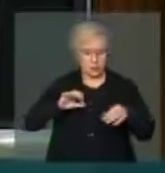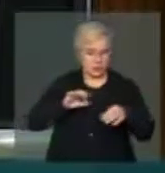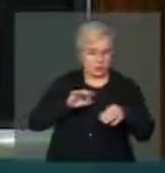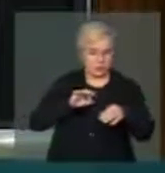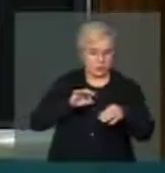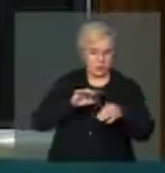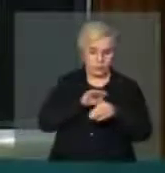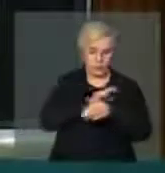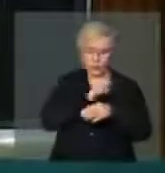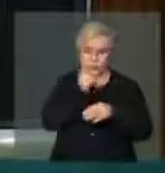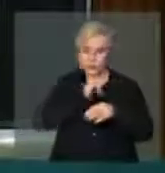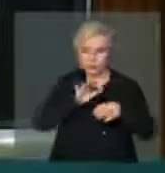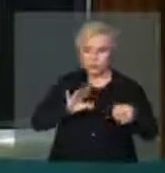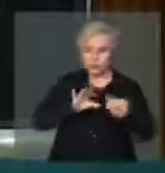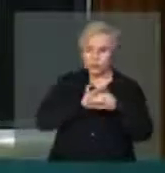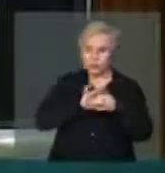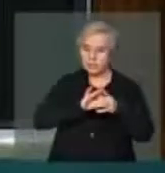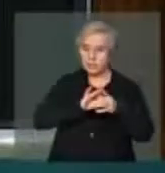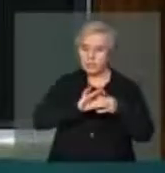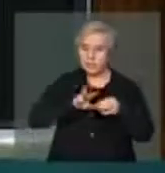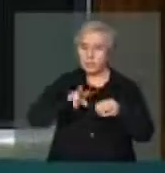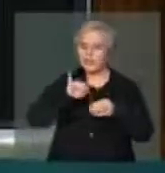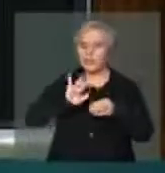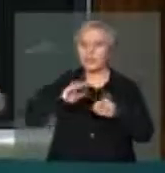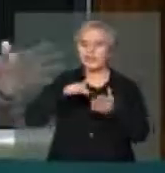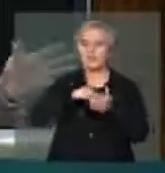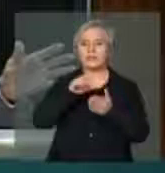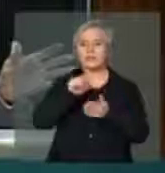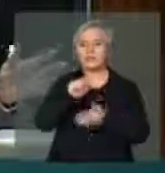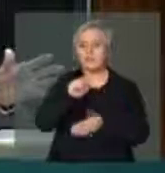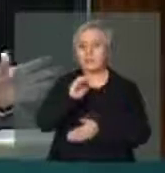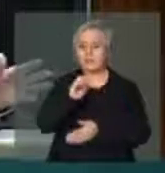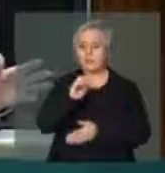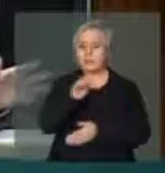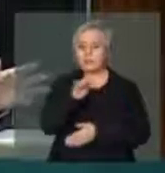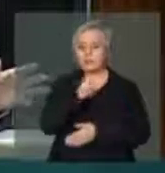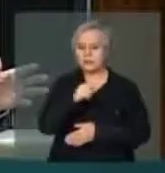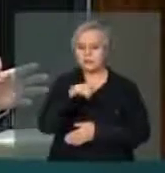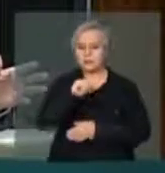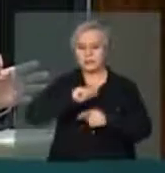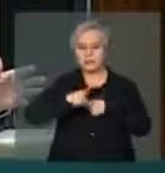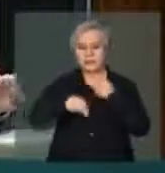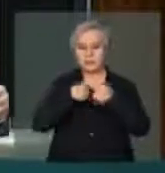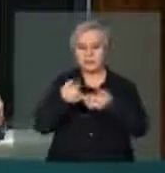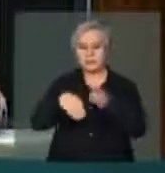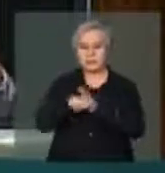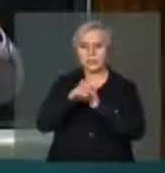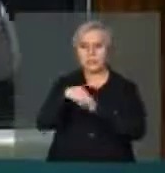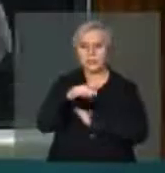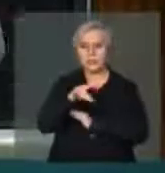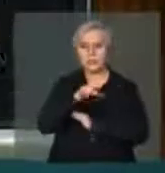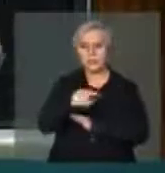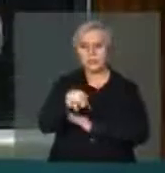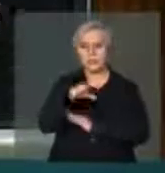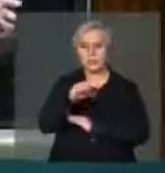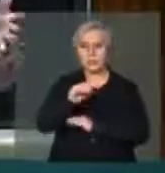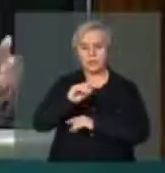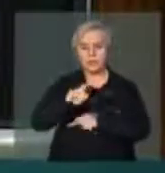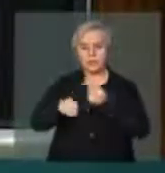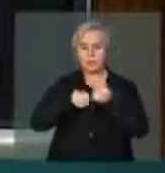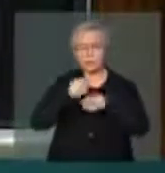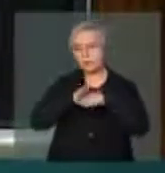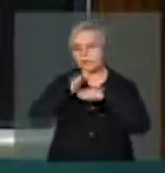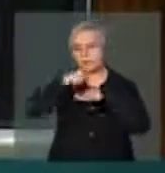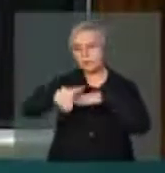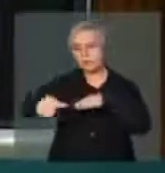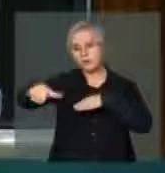Sertânia. De Sertânia ela vai a Monteiro, e de lá de Monteiro não precisa mais canal. Ela vai por gravidade até